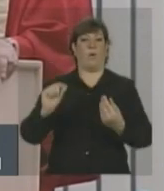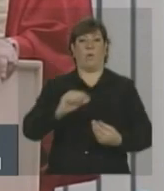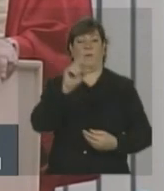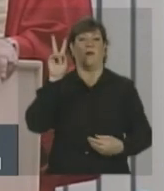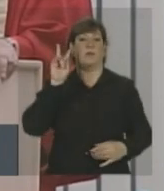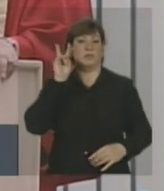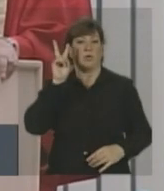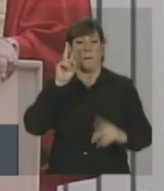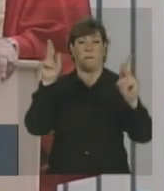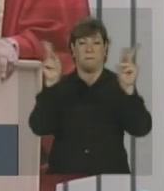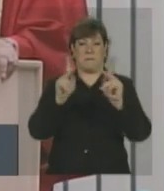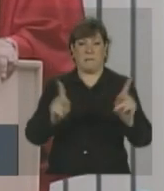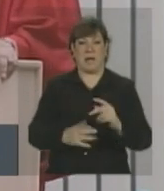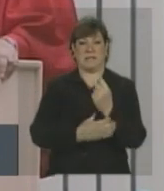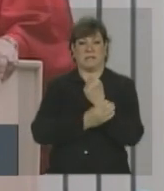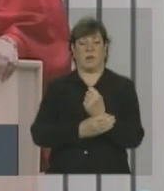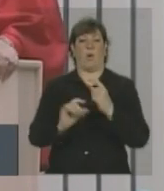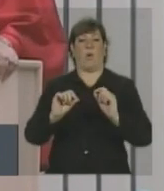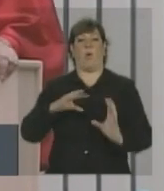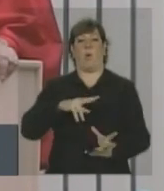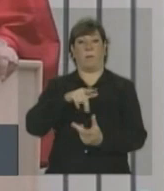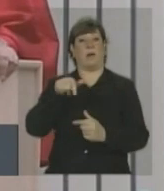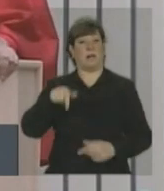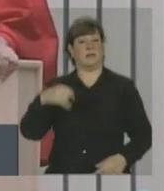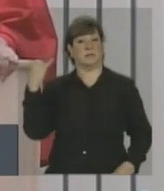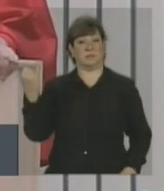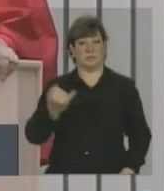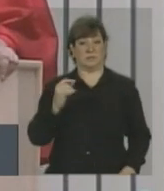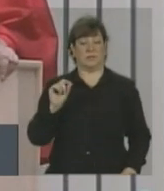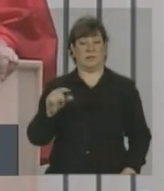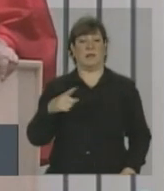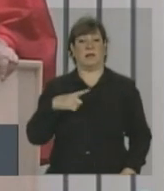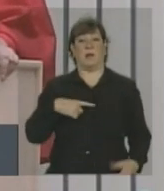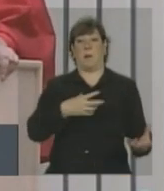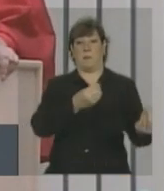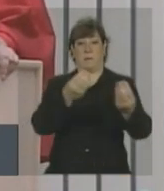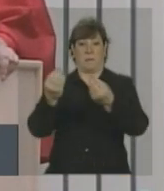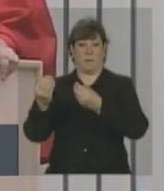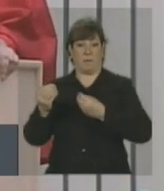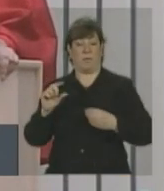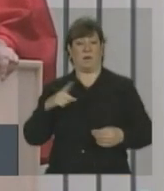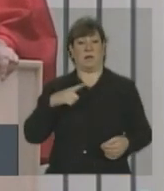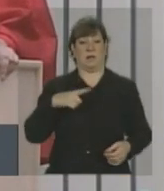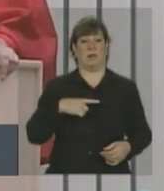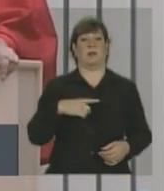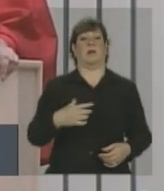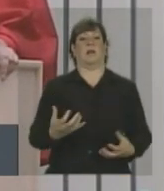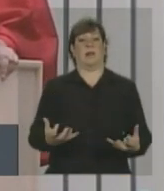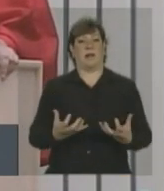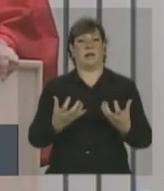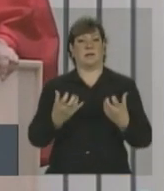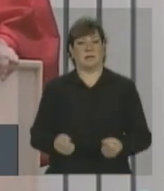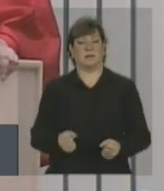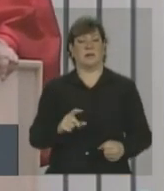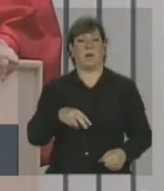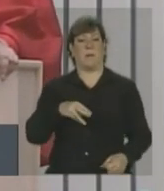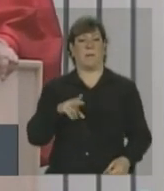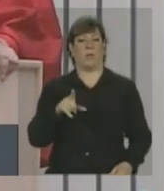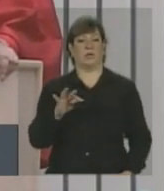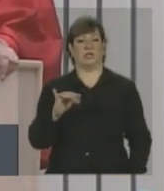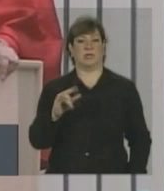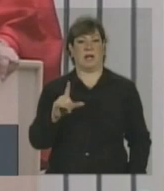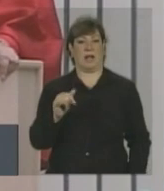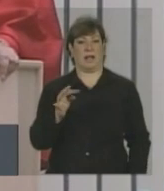a segurança global é hoje um consenso entre aqueles que prezam o multilateralismo.